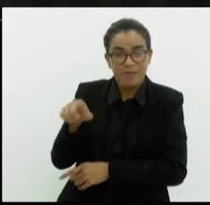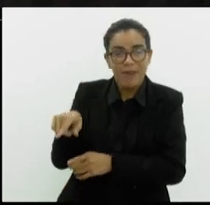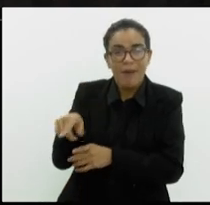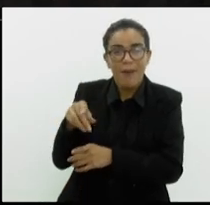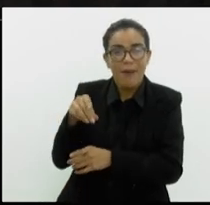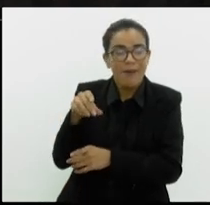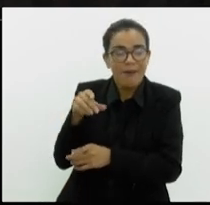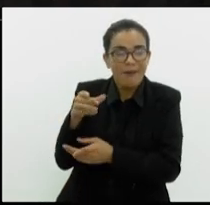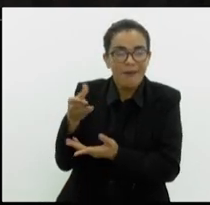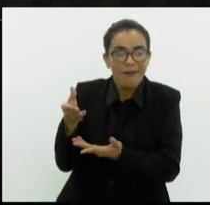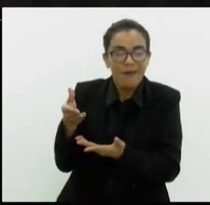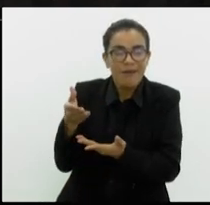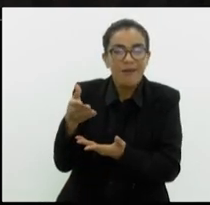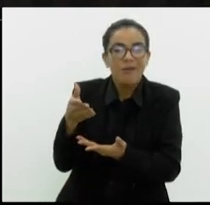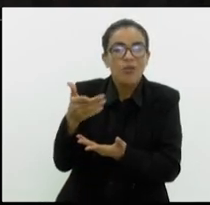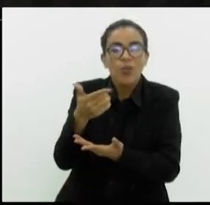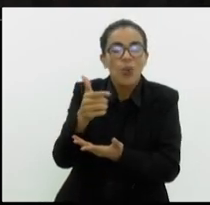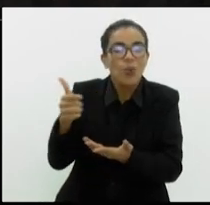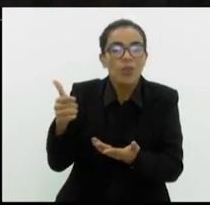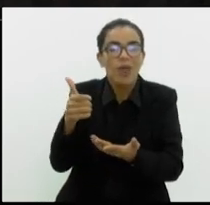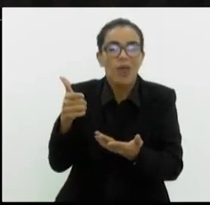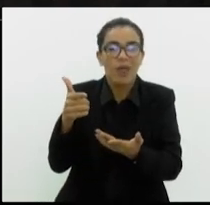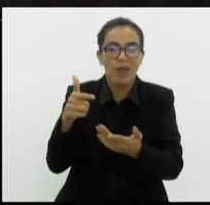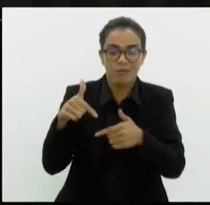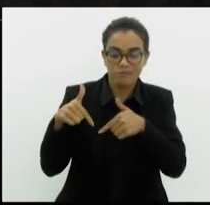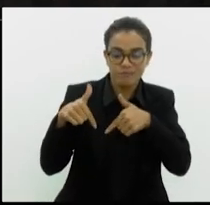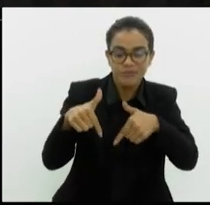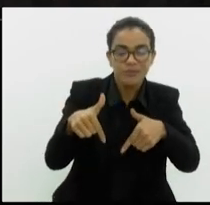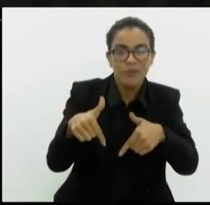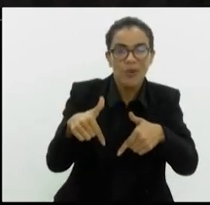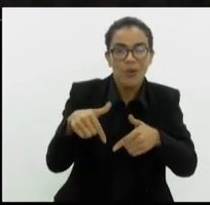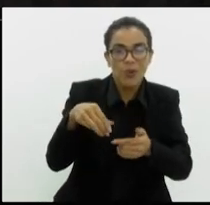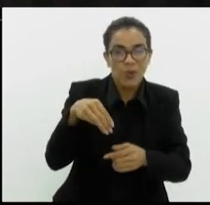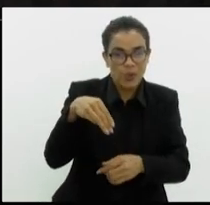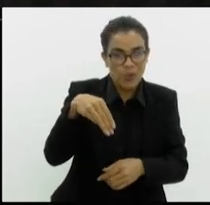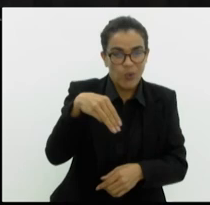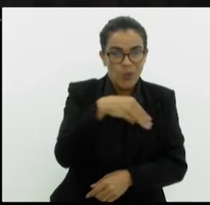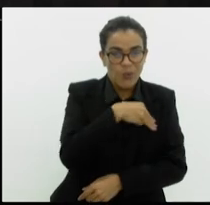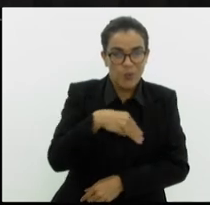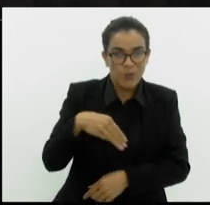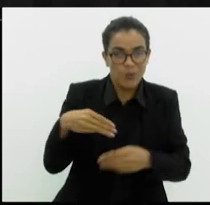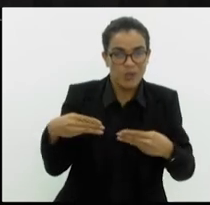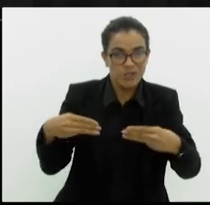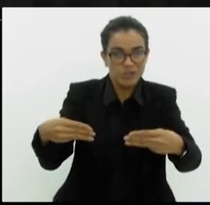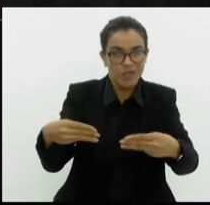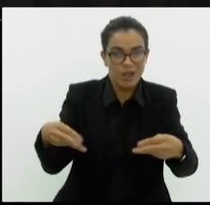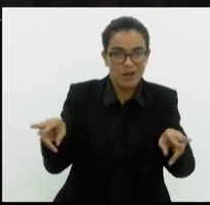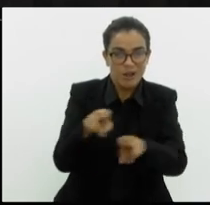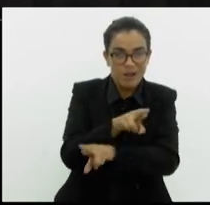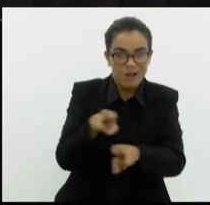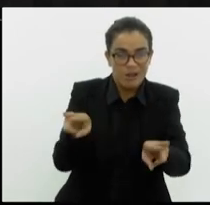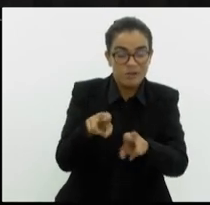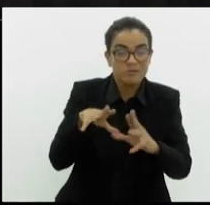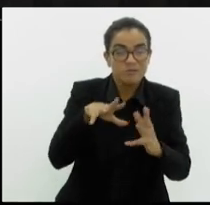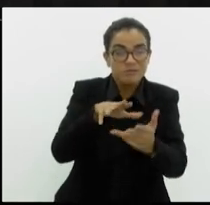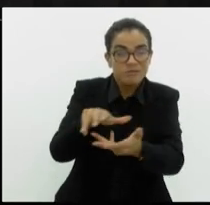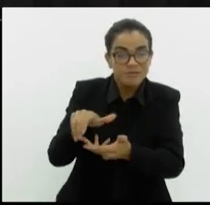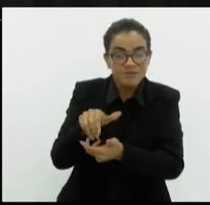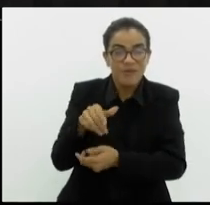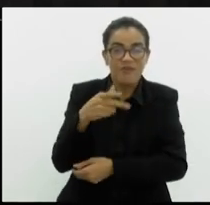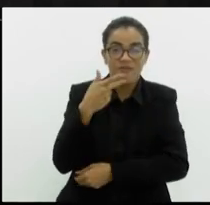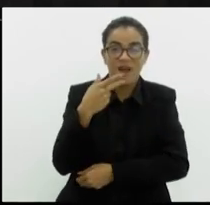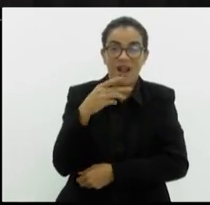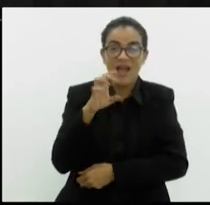qualquer tipo de injunção no Ministério das Relações Exteriores. E o Celso Amorim chama de envio